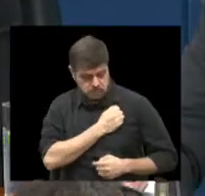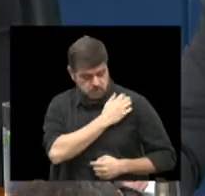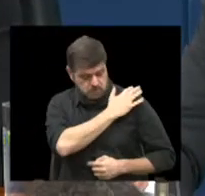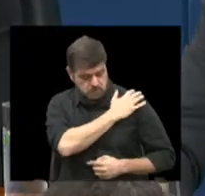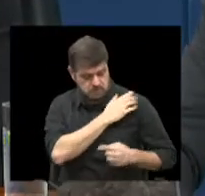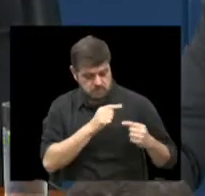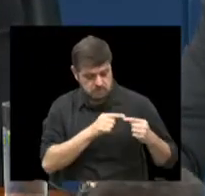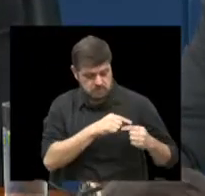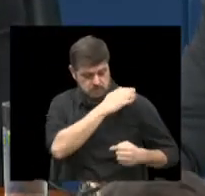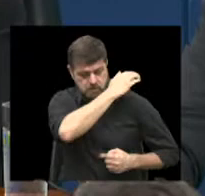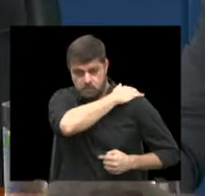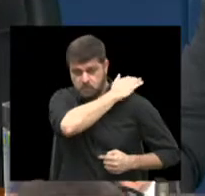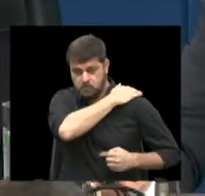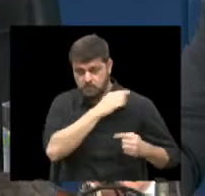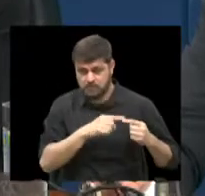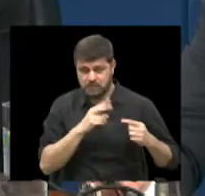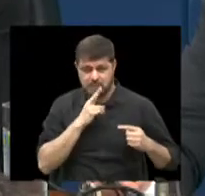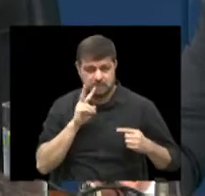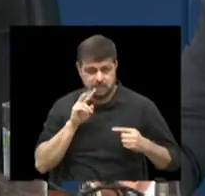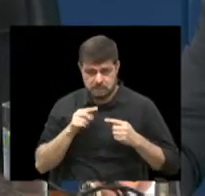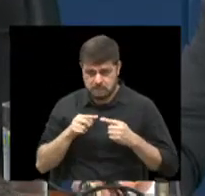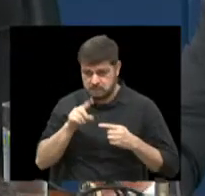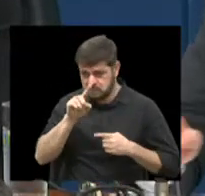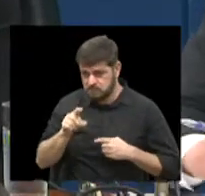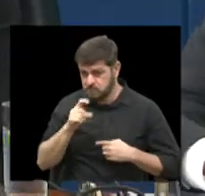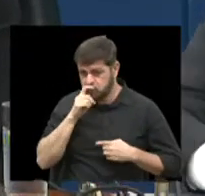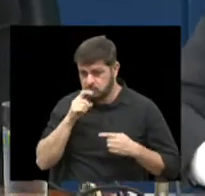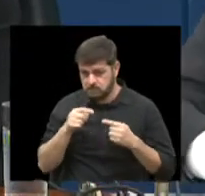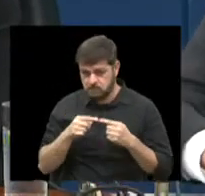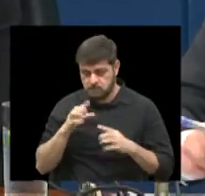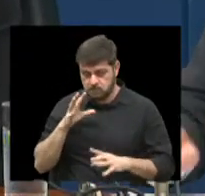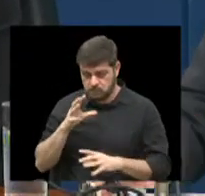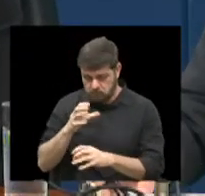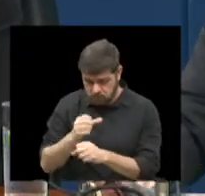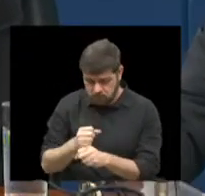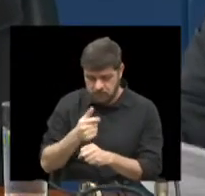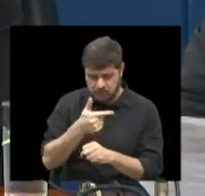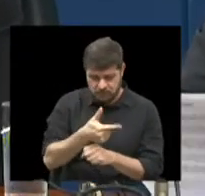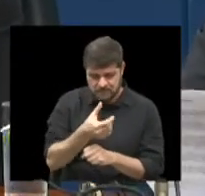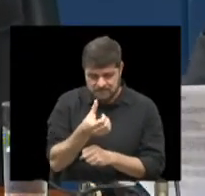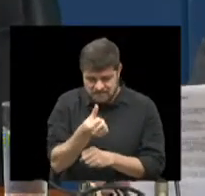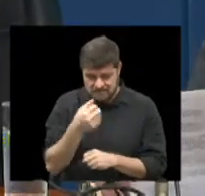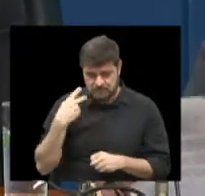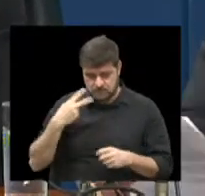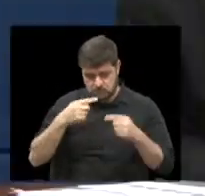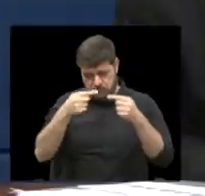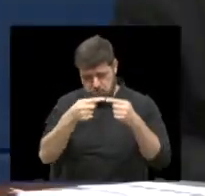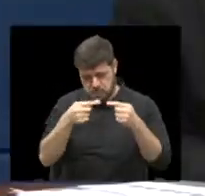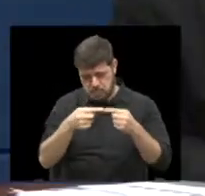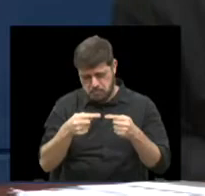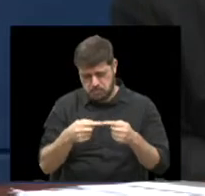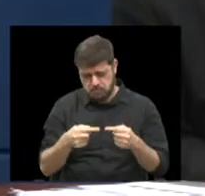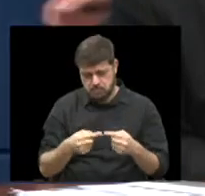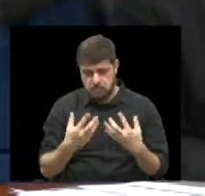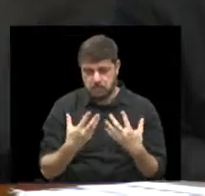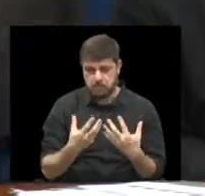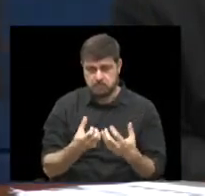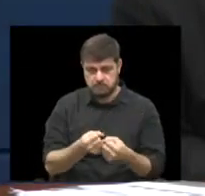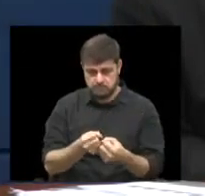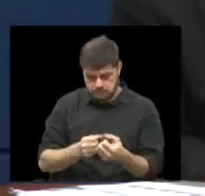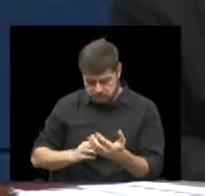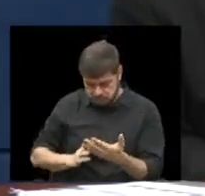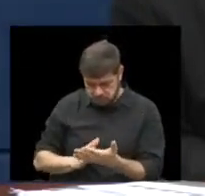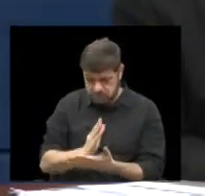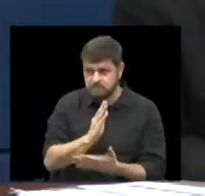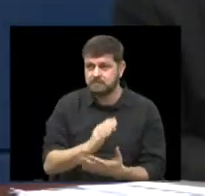Tico Costa, sim. Vinícius Gratti, sim. Zé Carlos, sim. Senhor presidente, 26 votos favoráveis. Com 26 votos